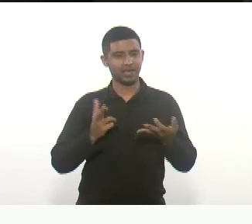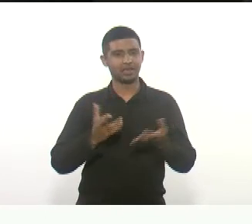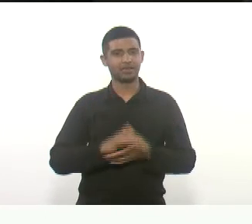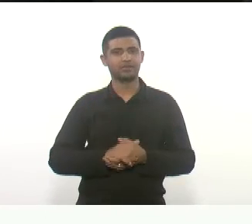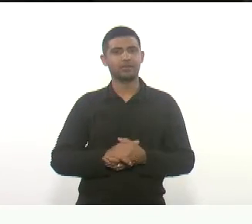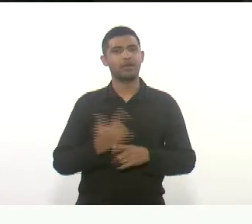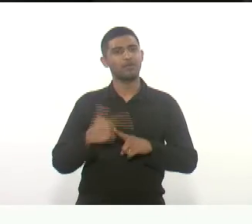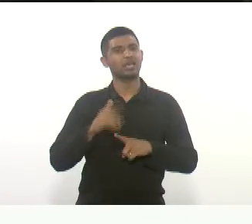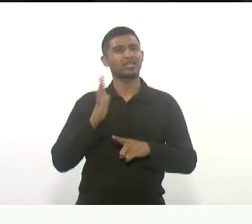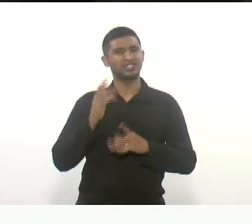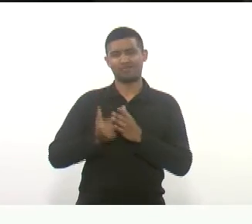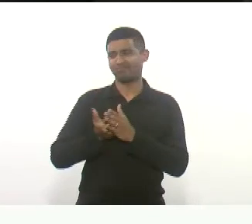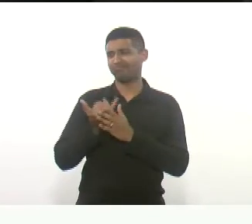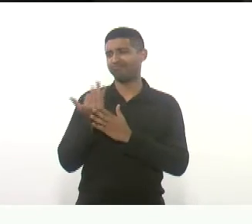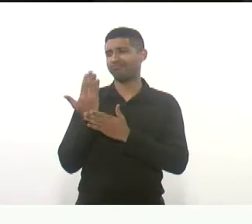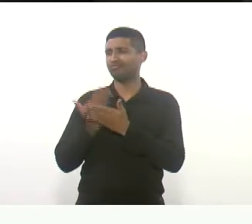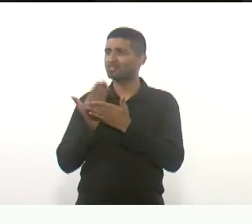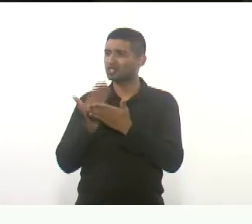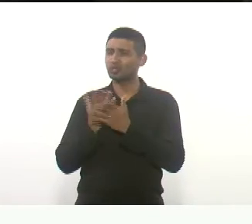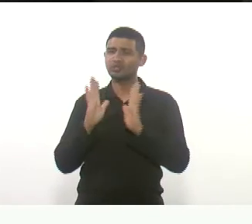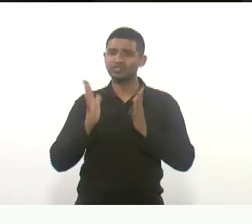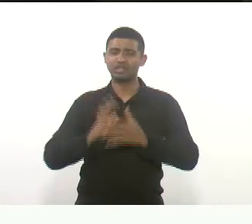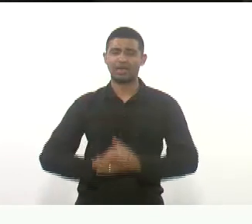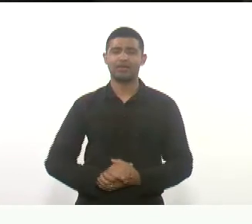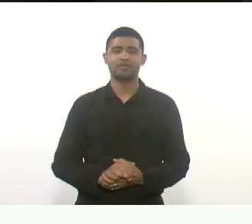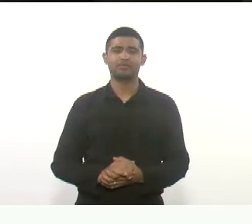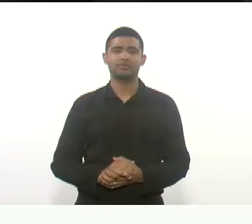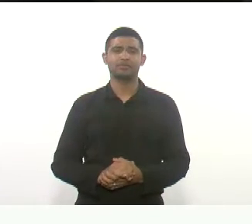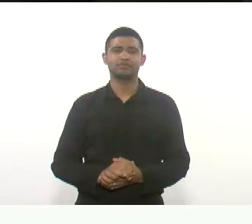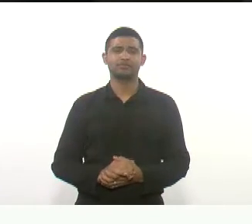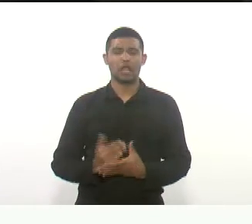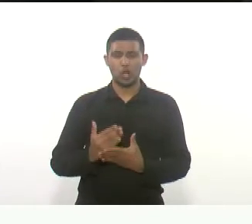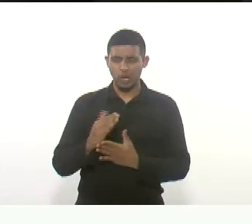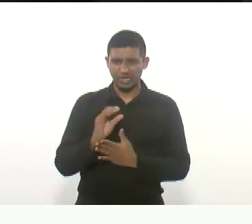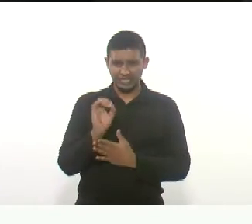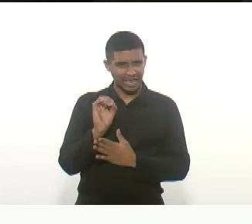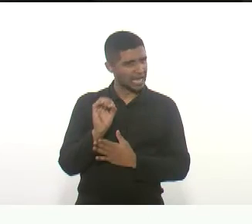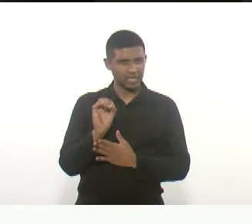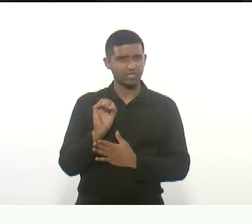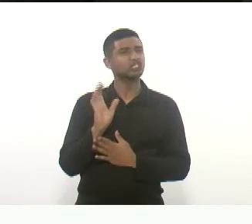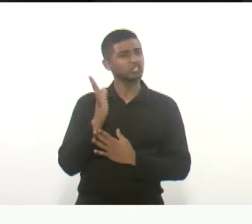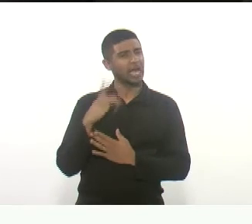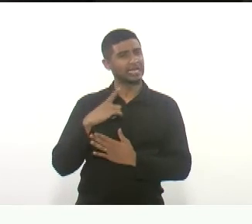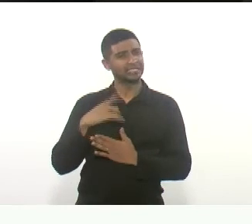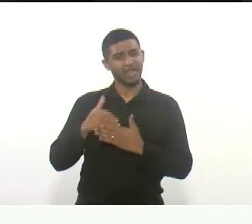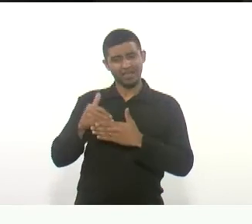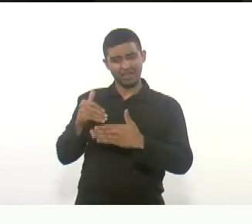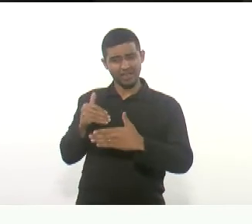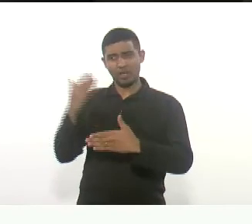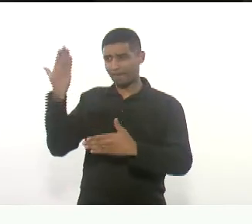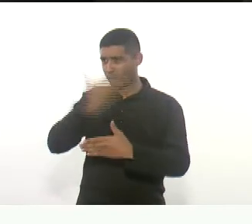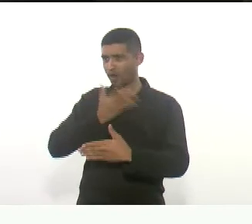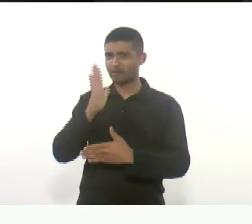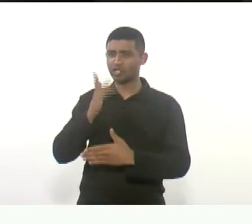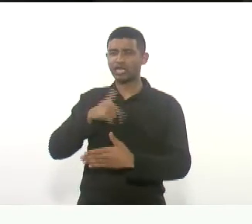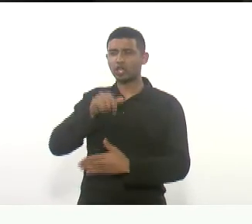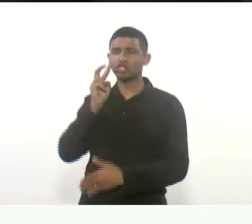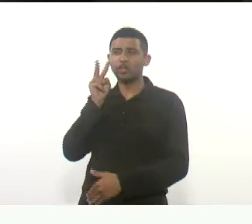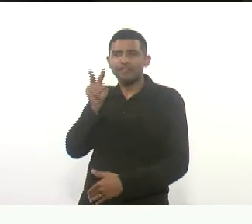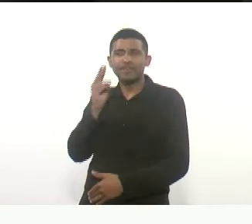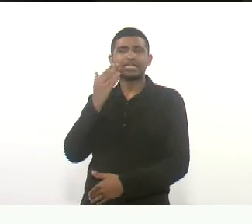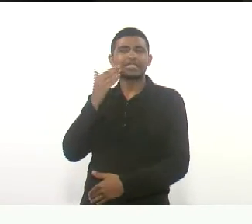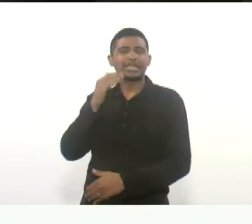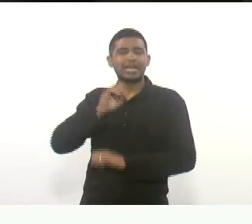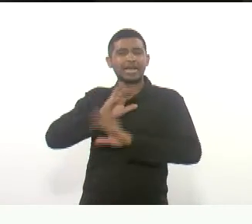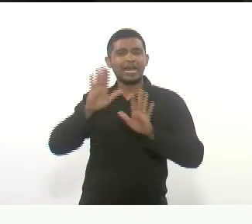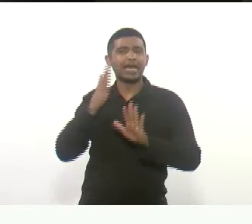muitos estudos já, né? A gente não está partindo do zero, existem estudos. E a gente precisa olhar para eles para entender o que